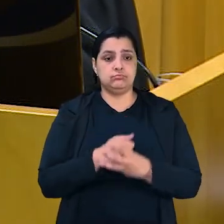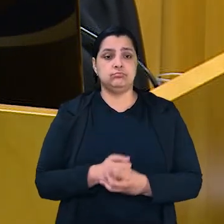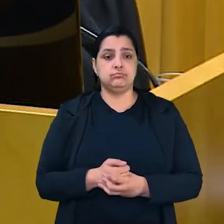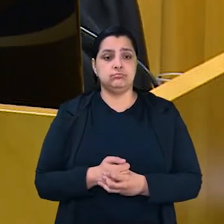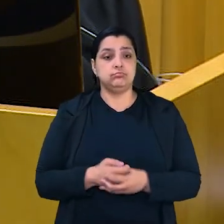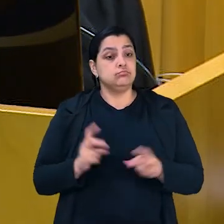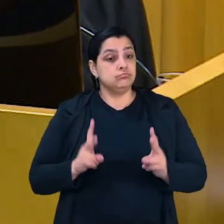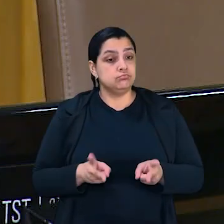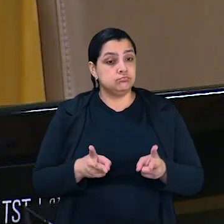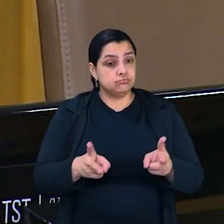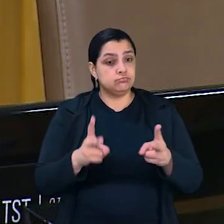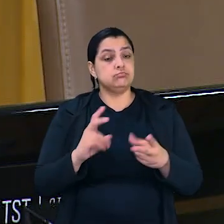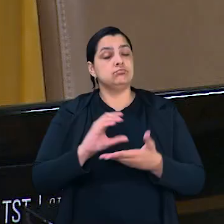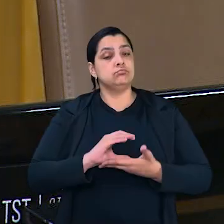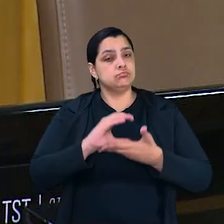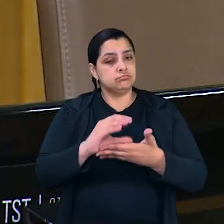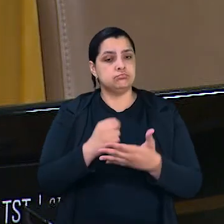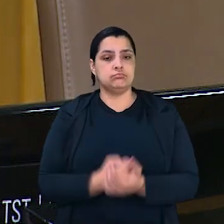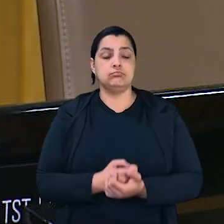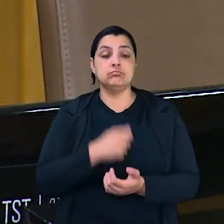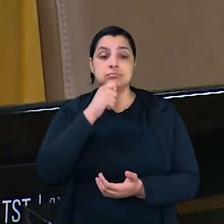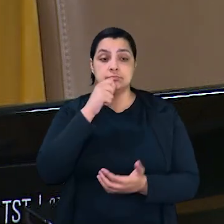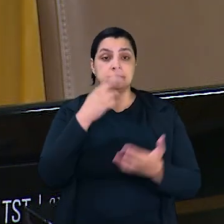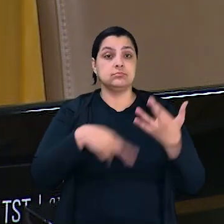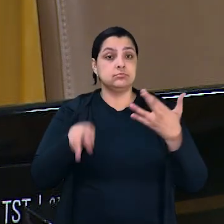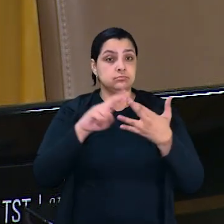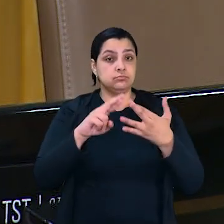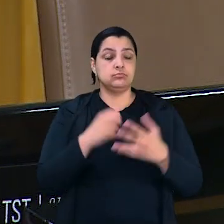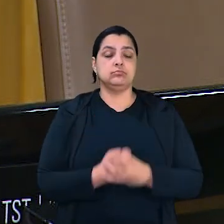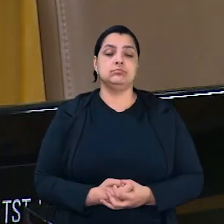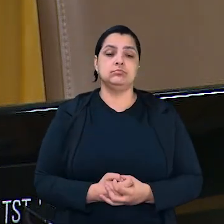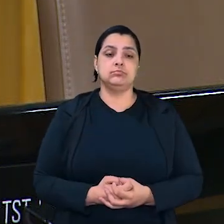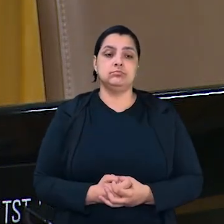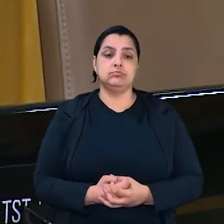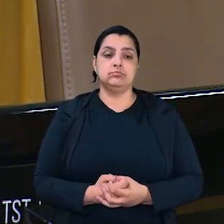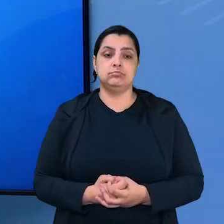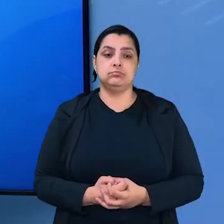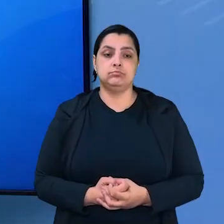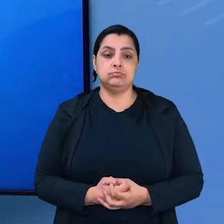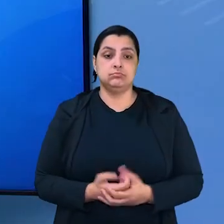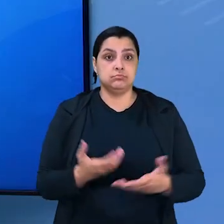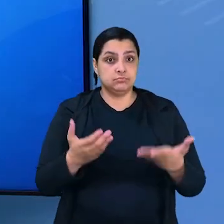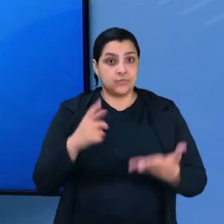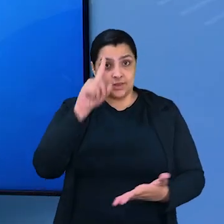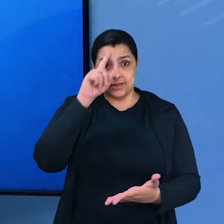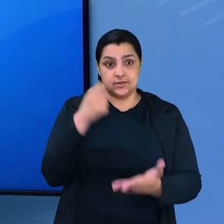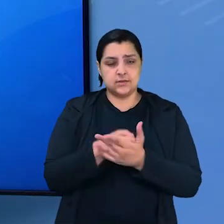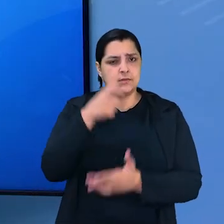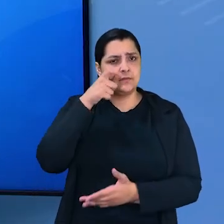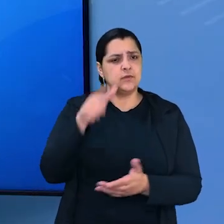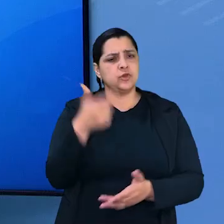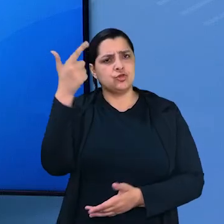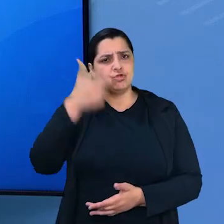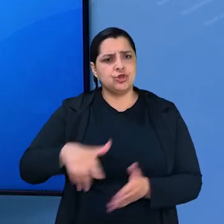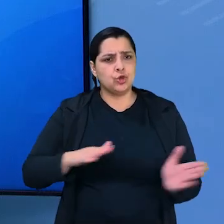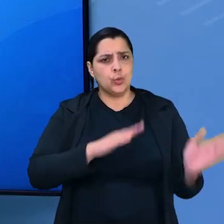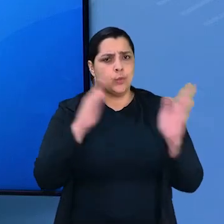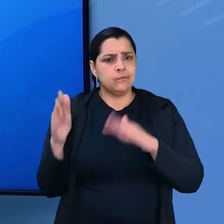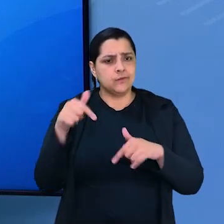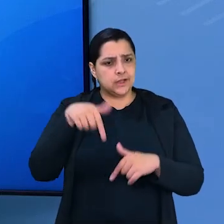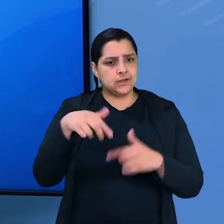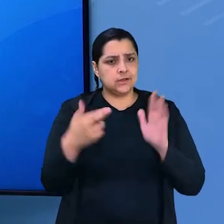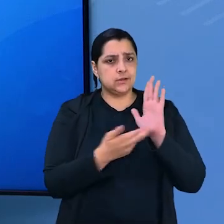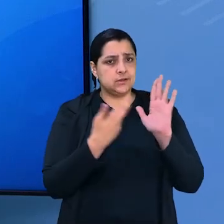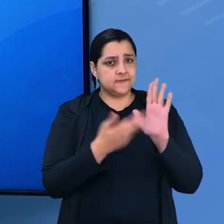recurso do Bradesco e manteve a indenização. Ainda cabe recurso. Quer rever as decisões que já foram